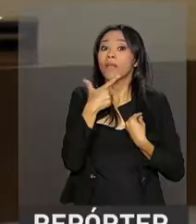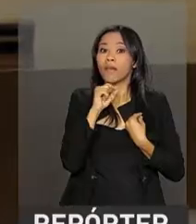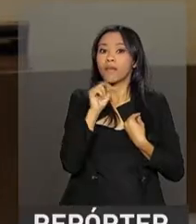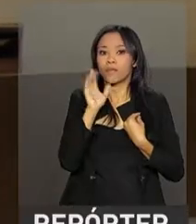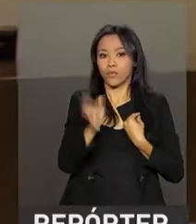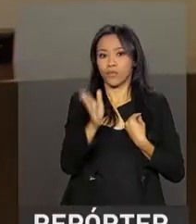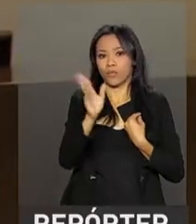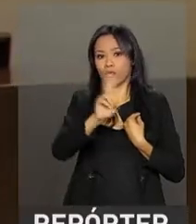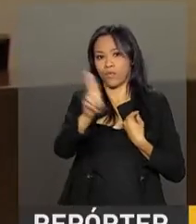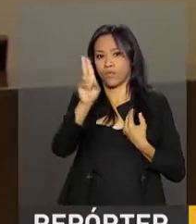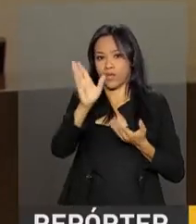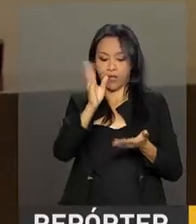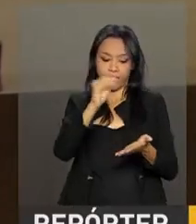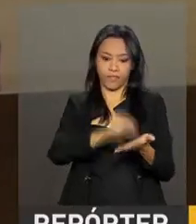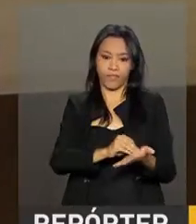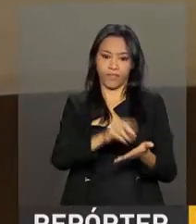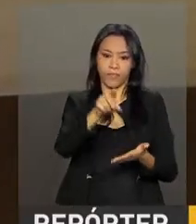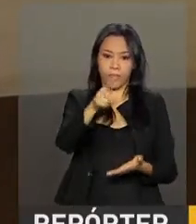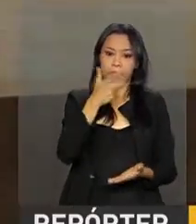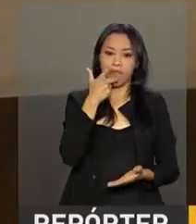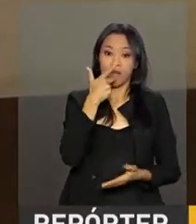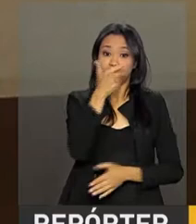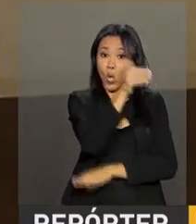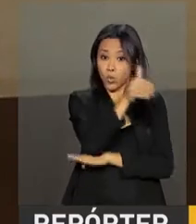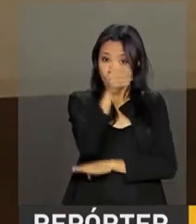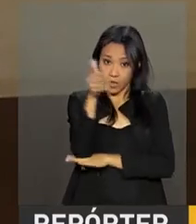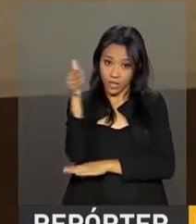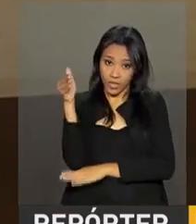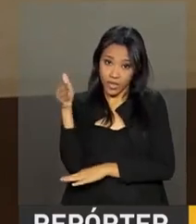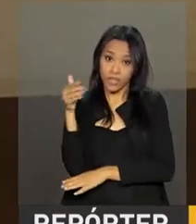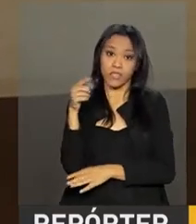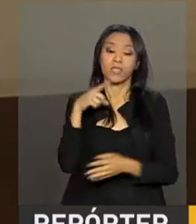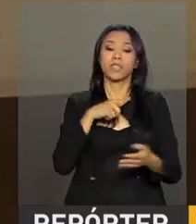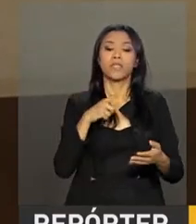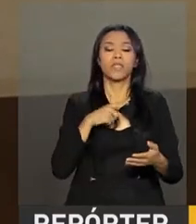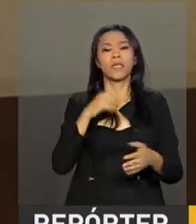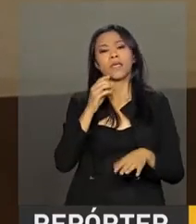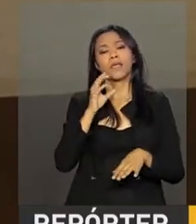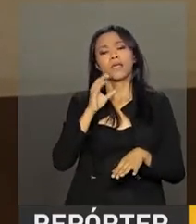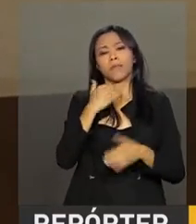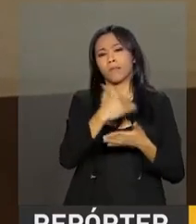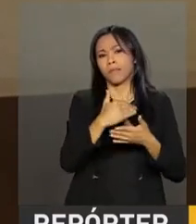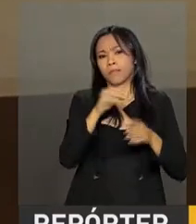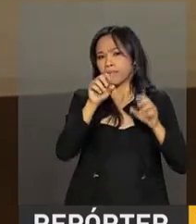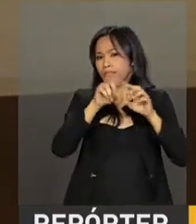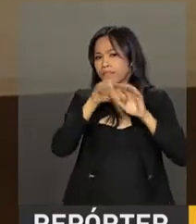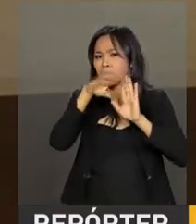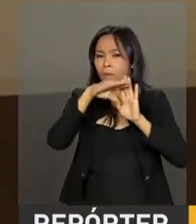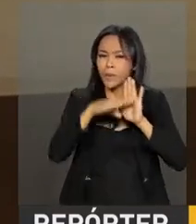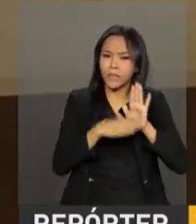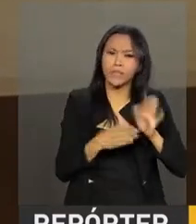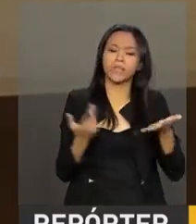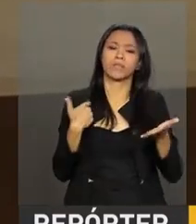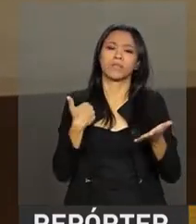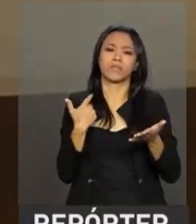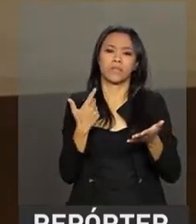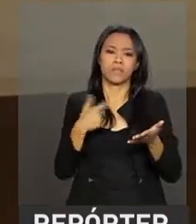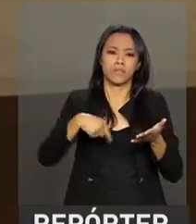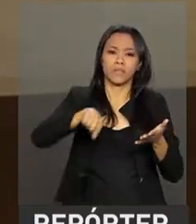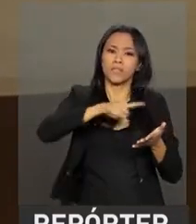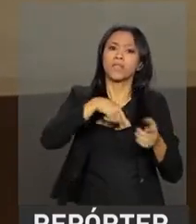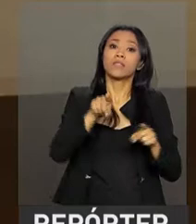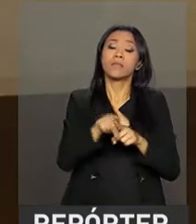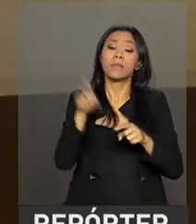cadastrado. Estabelecimentos que estão cadastrados têm acesso a programas de qualificação, programas de sustentabilidade e também a